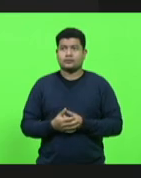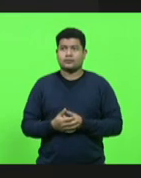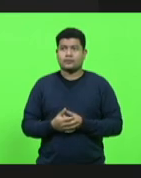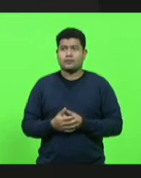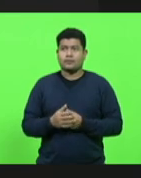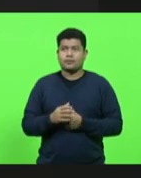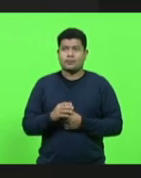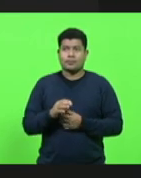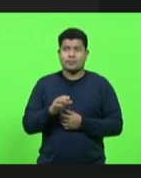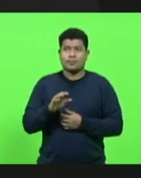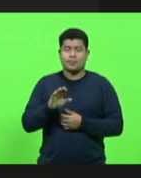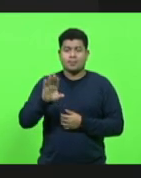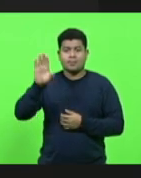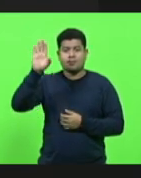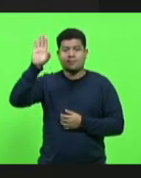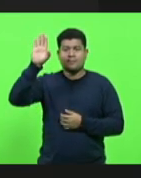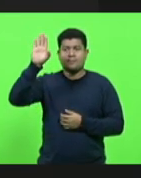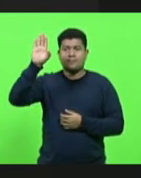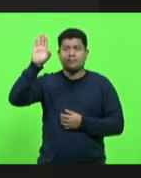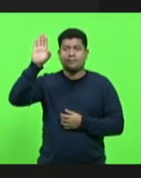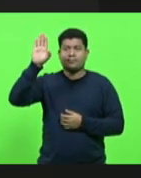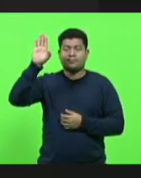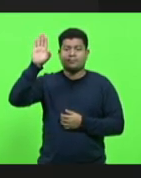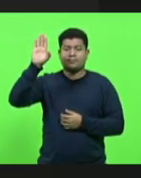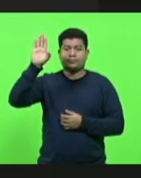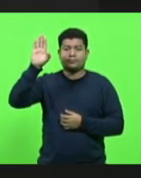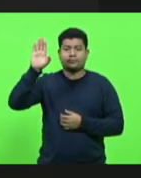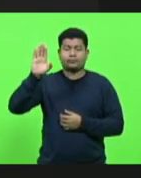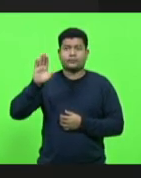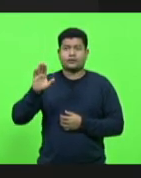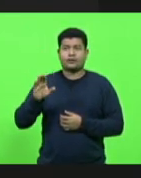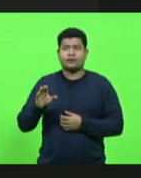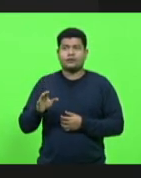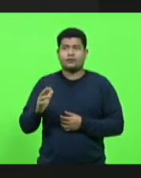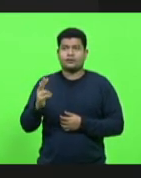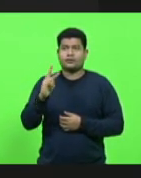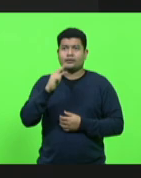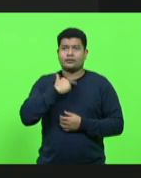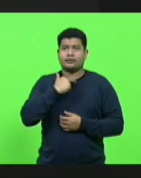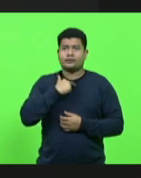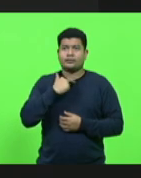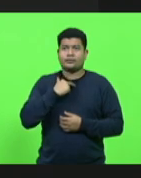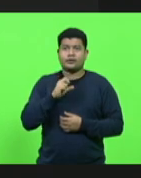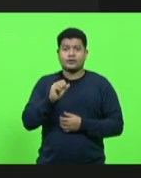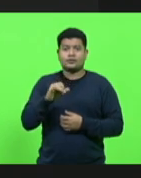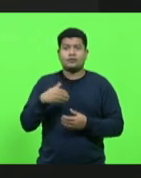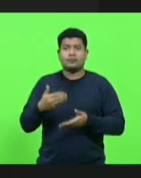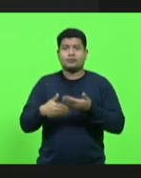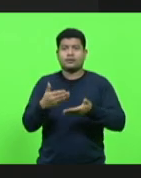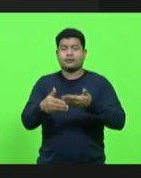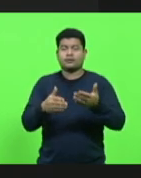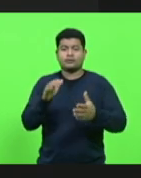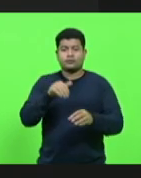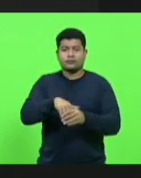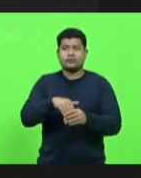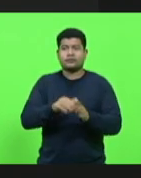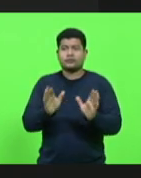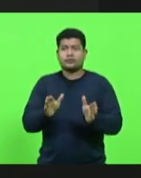senhor presidente, pela ordem. Pela ordem, não pode ser retirado de pauta se o processo de votação está em andamento.